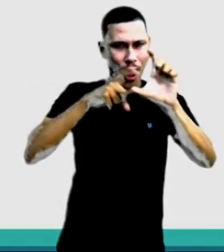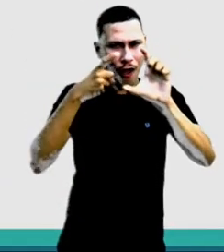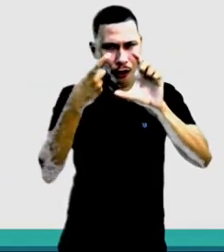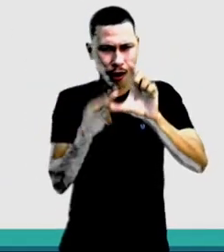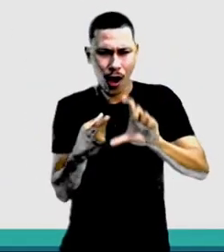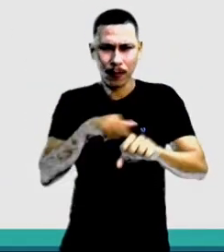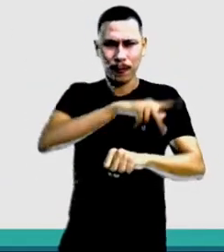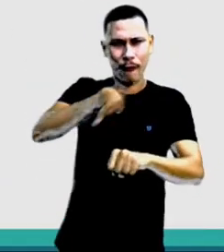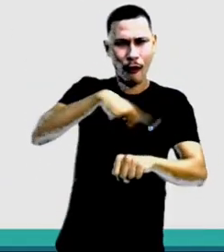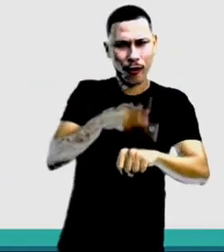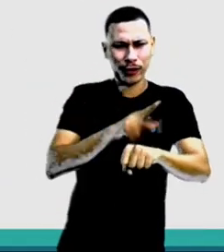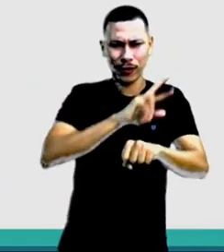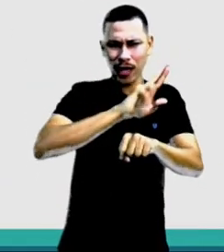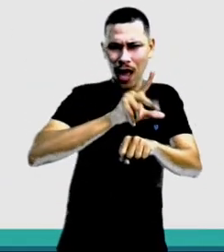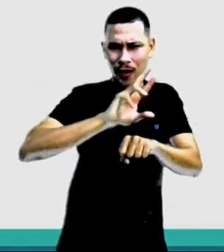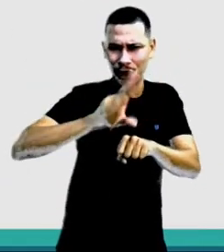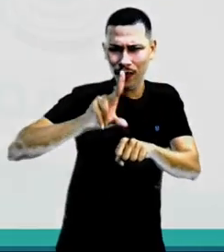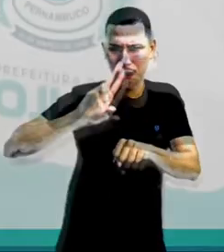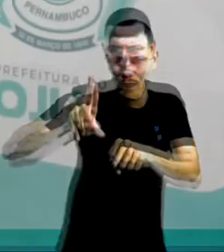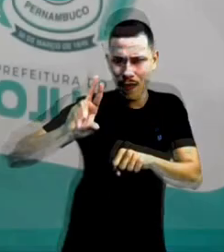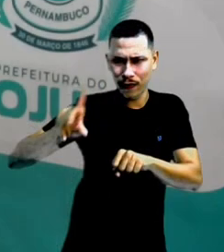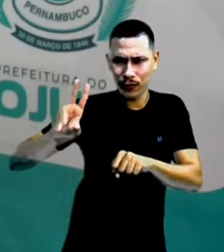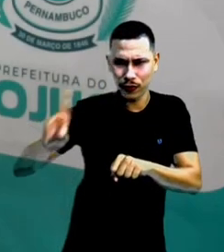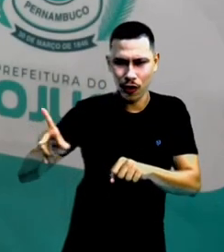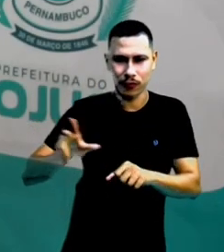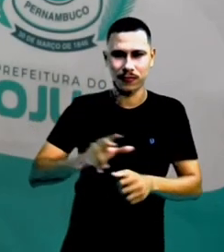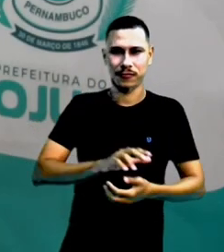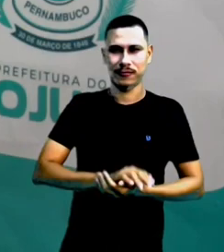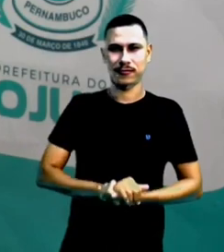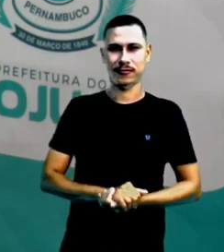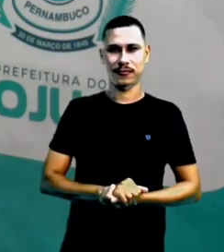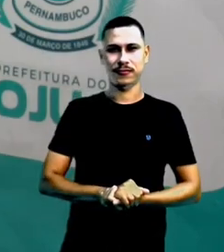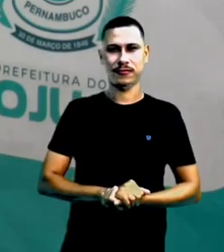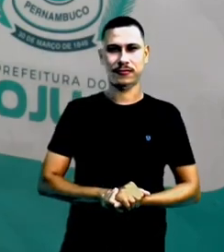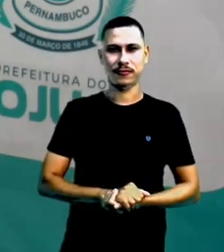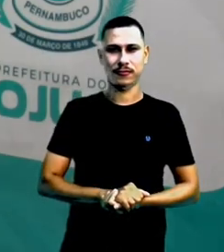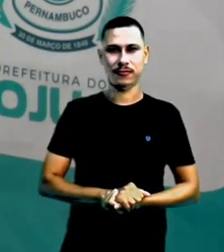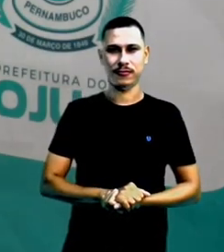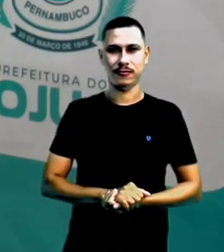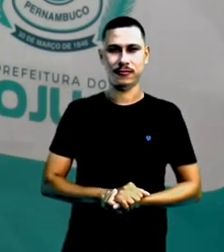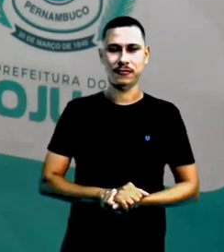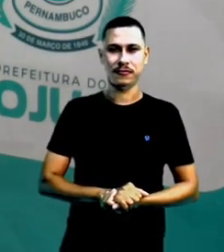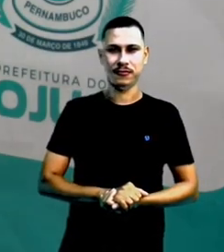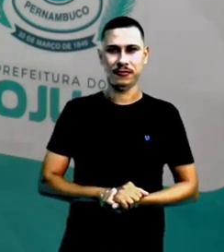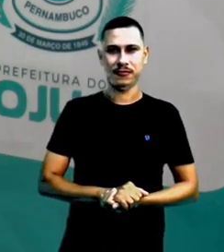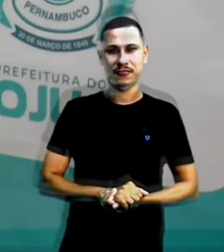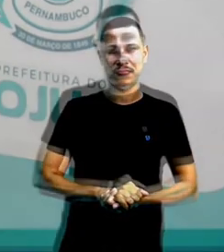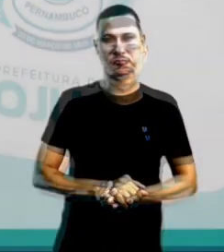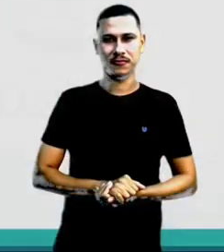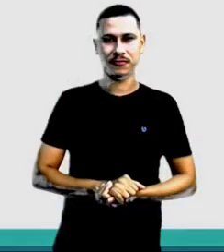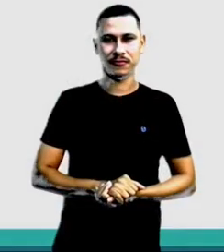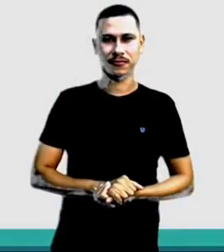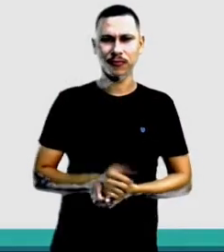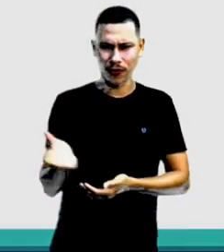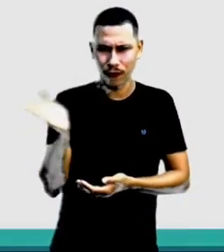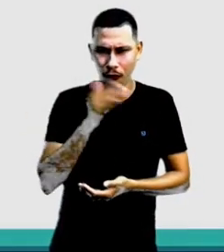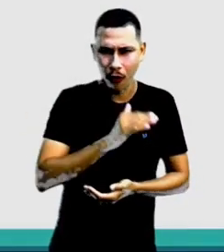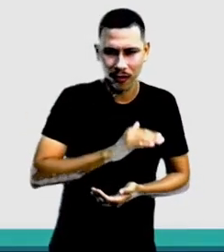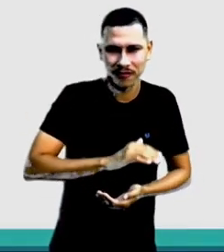Different Countries, ou seja, expressões em países, lugares diferentes. Let's